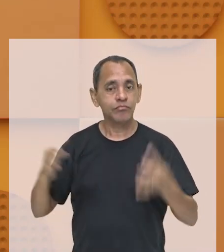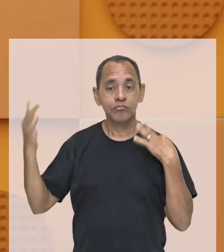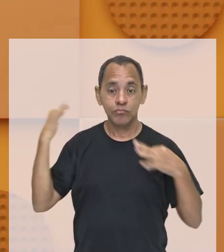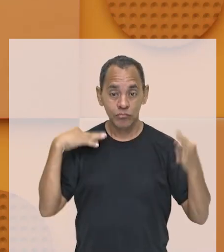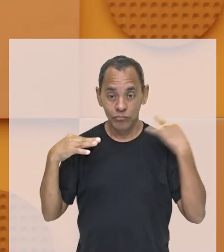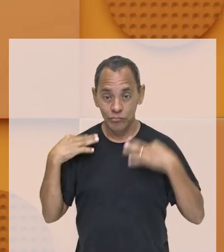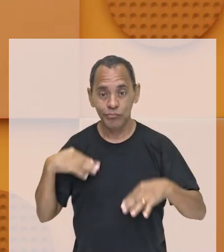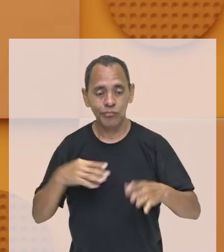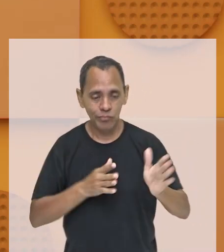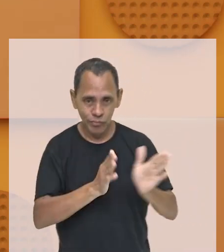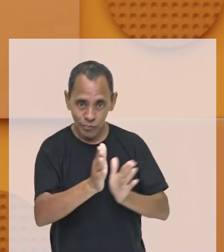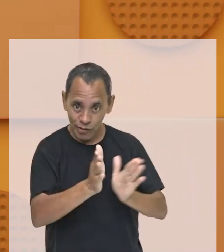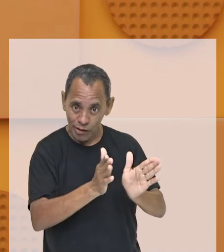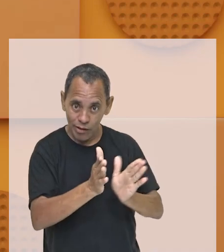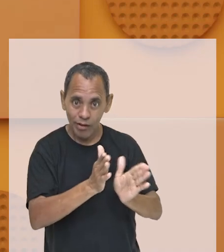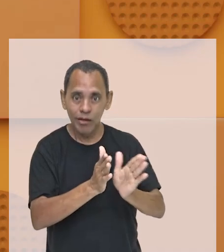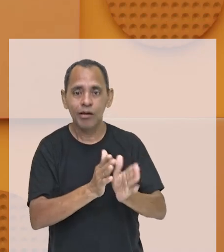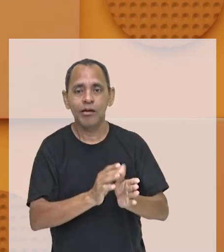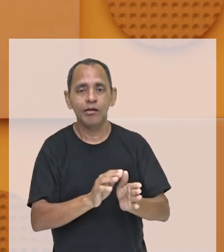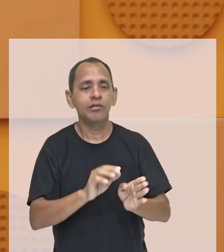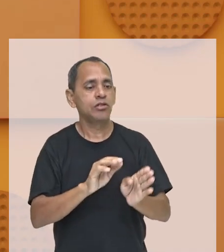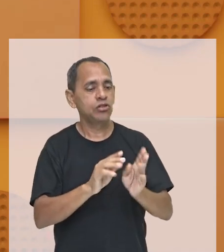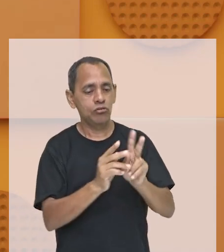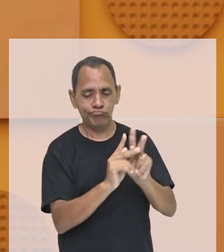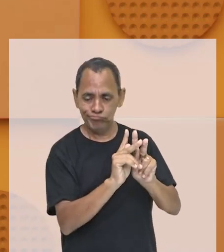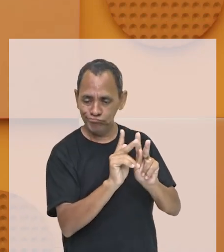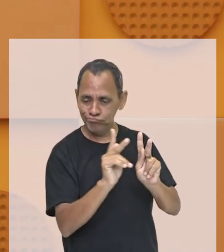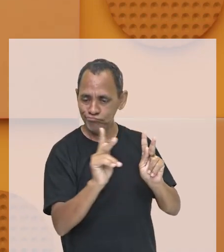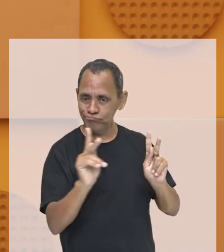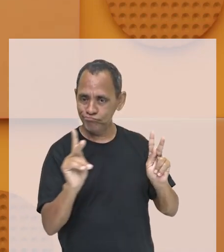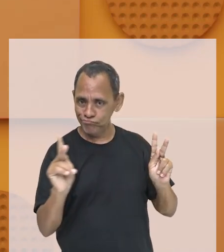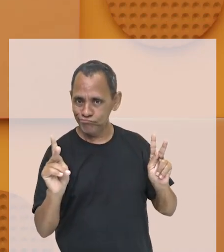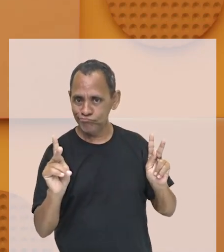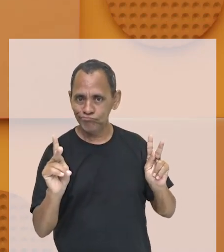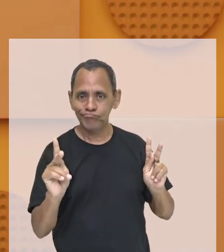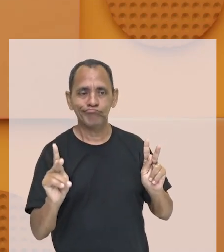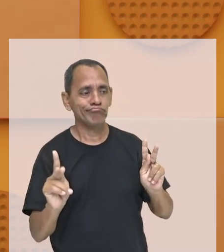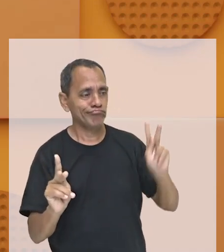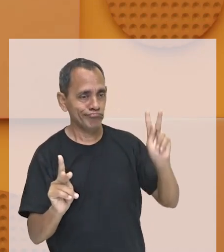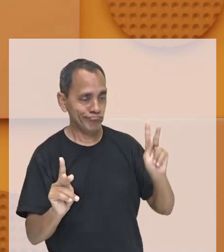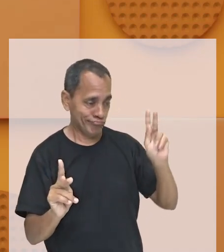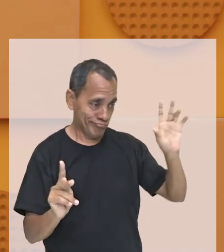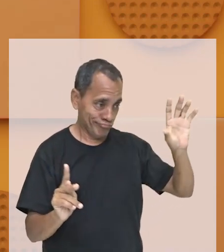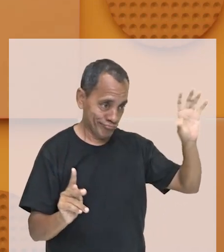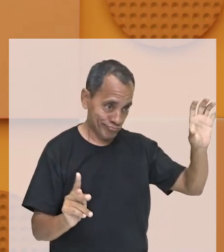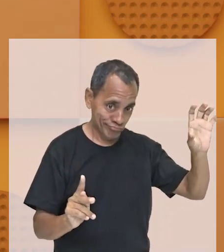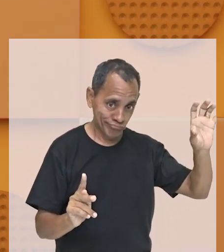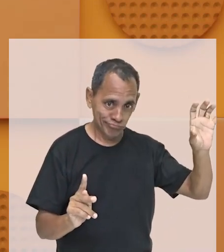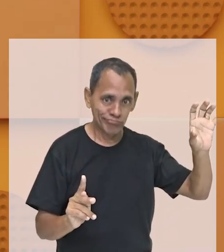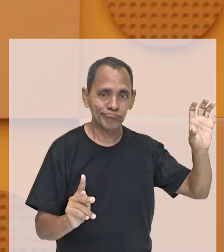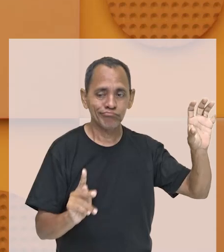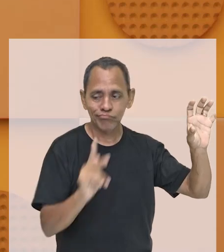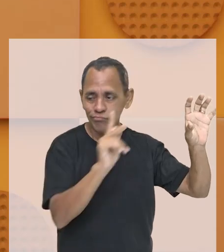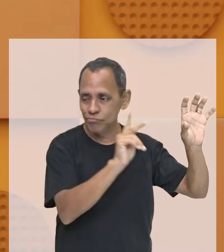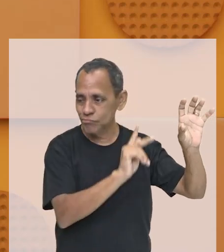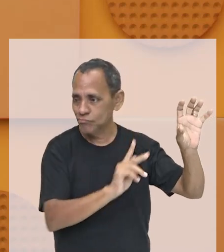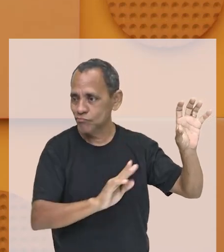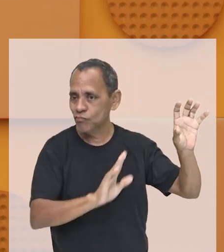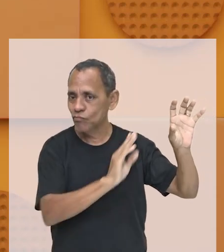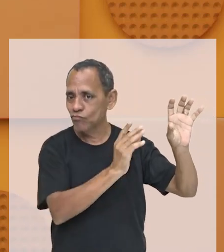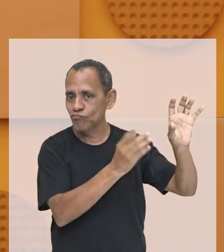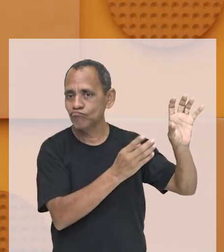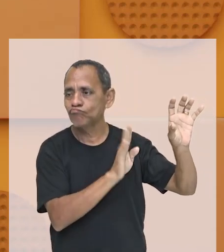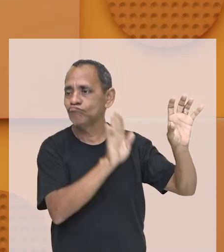do Bósforo, estamos atravessando de um continente para o outro, estando ali